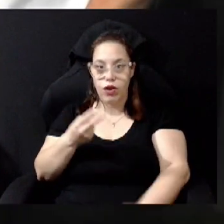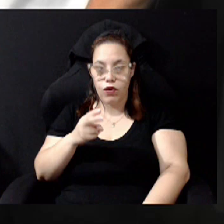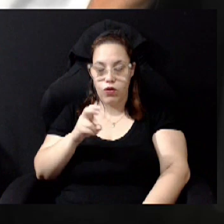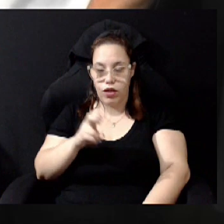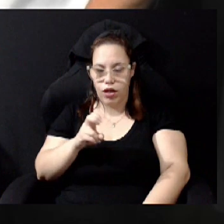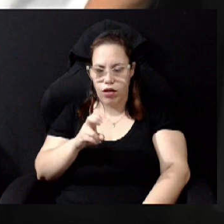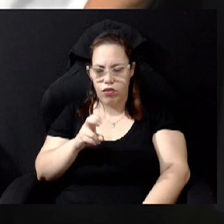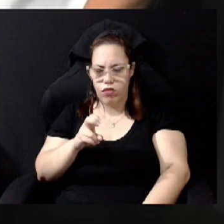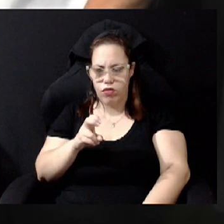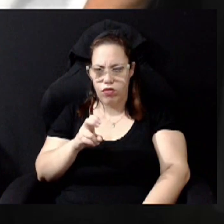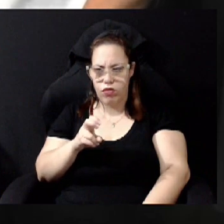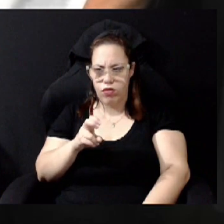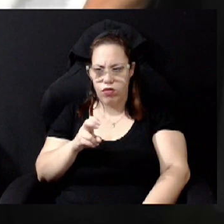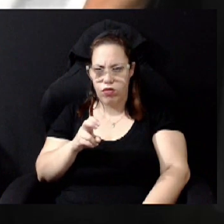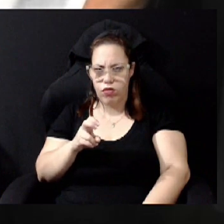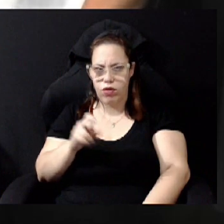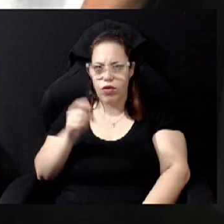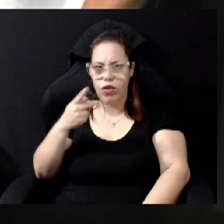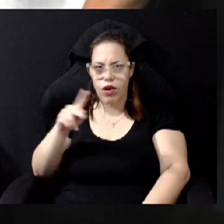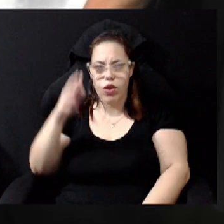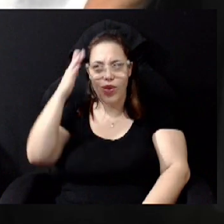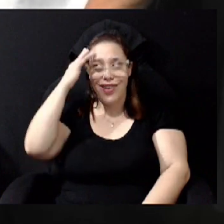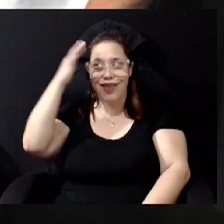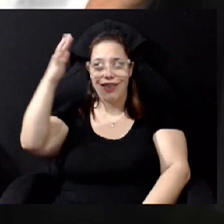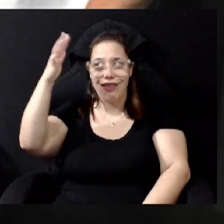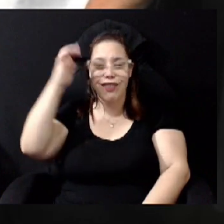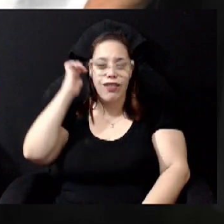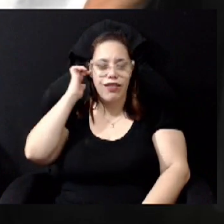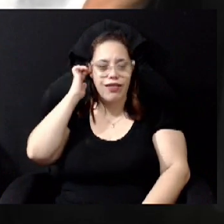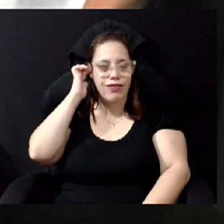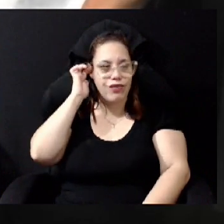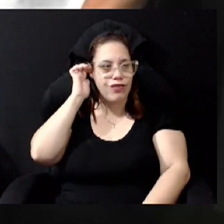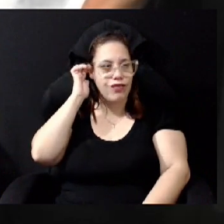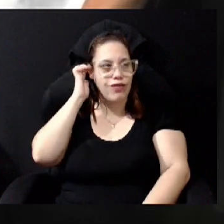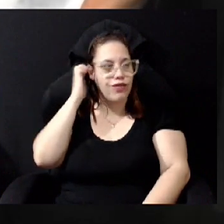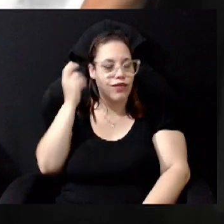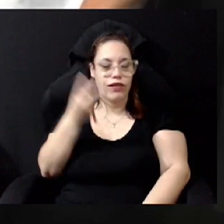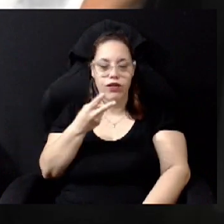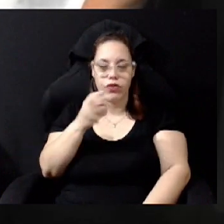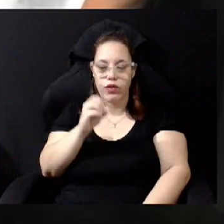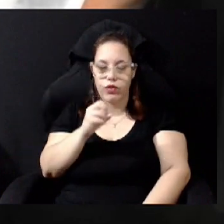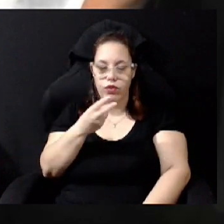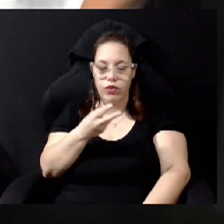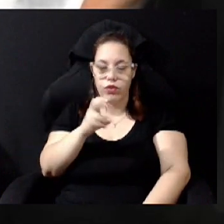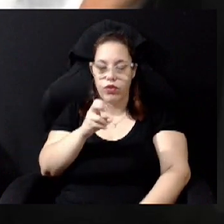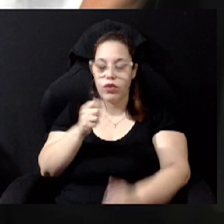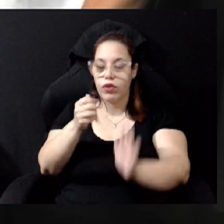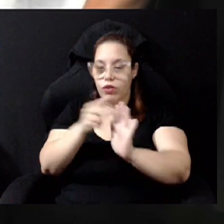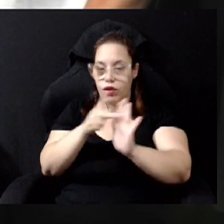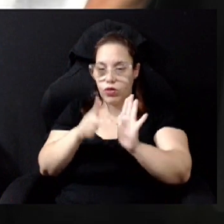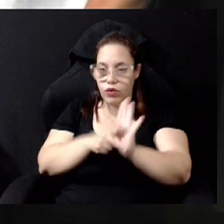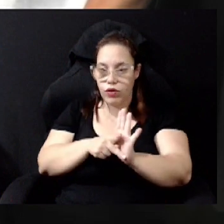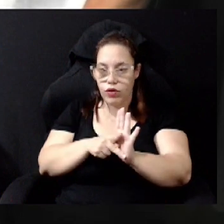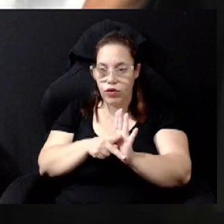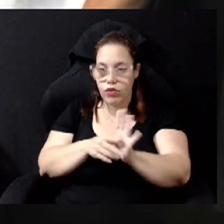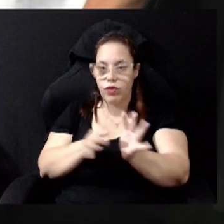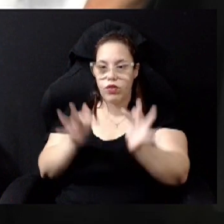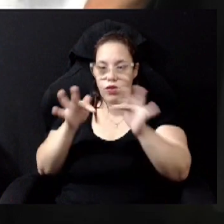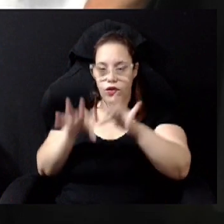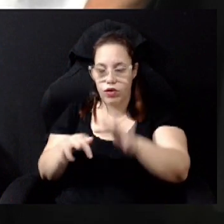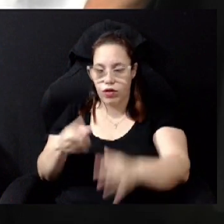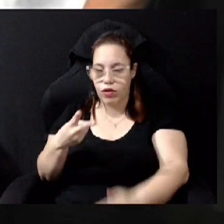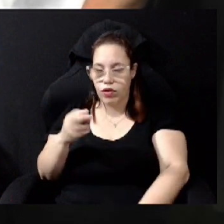de um mês, e um mês e meio. a sua ideia é que 2025 também propondo isso até o final de 2025,